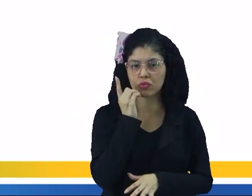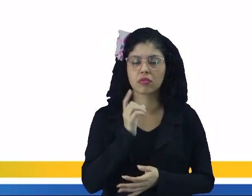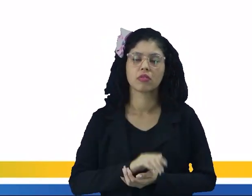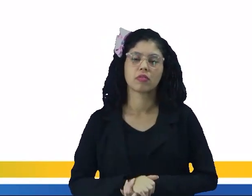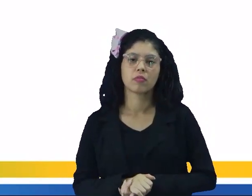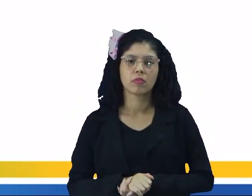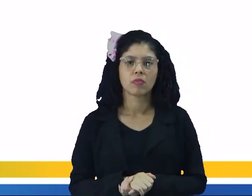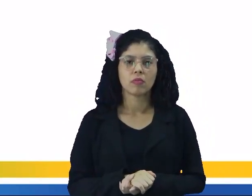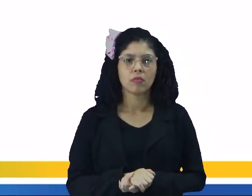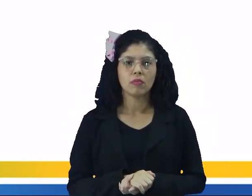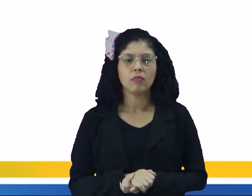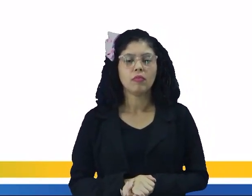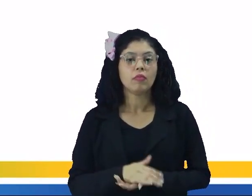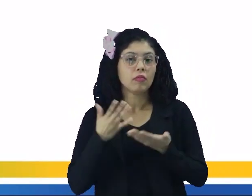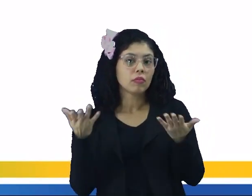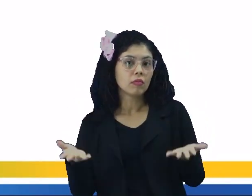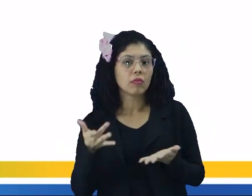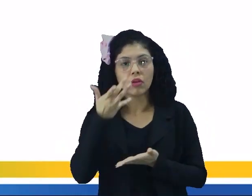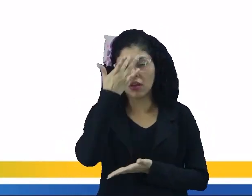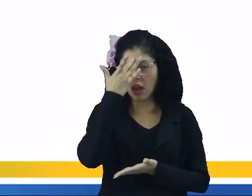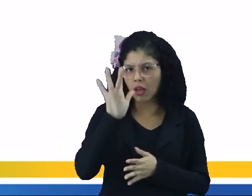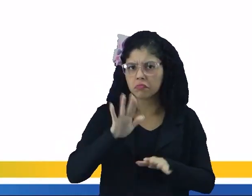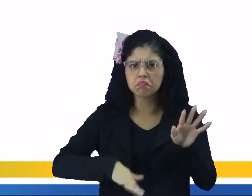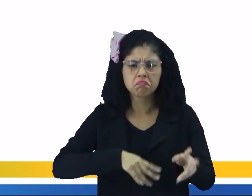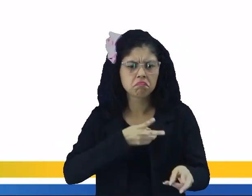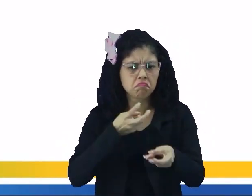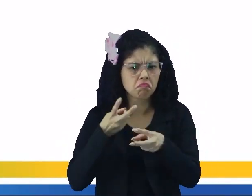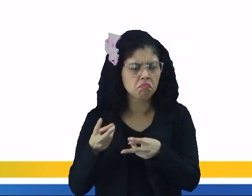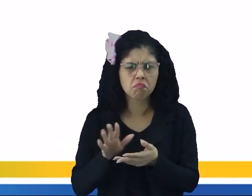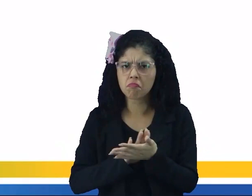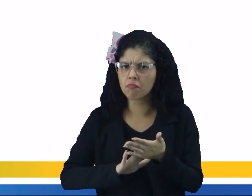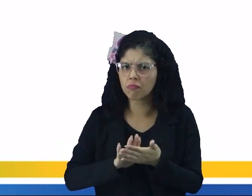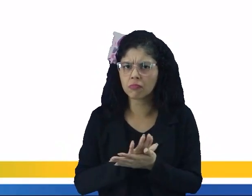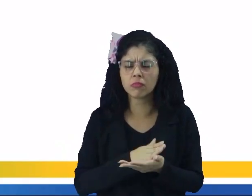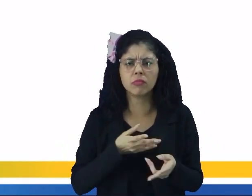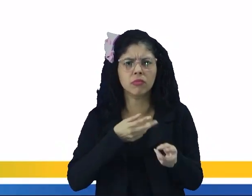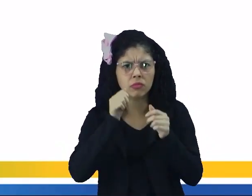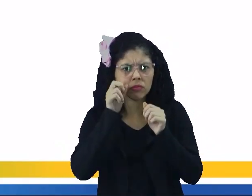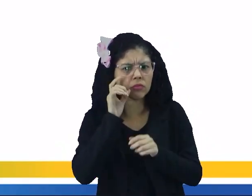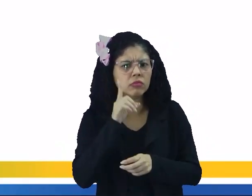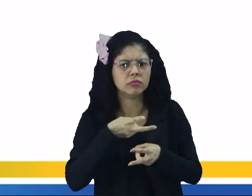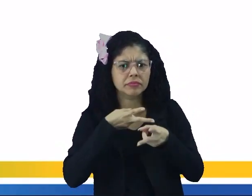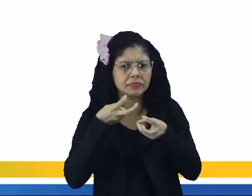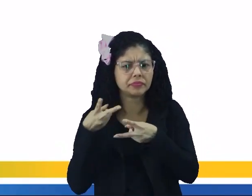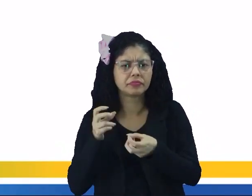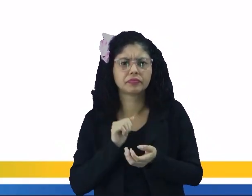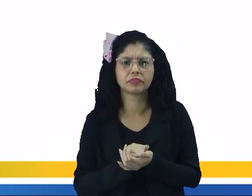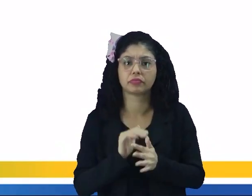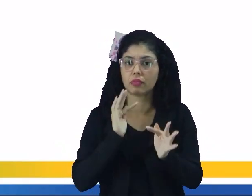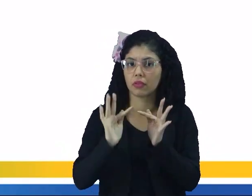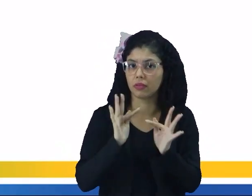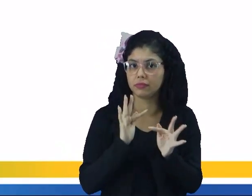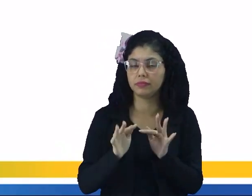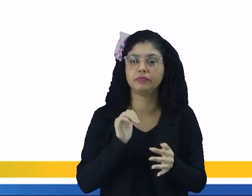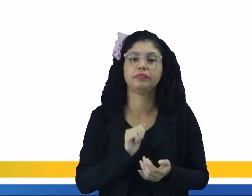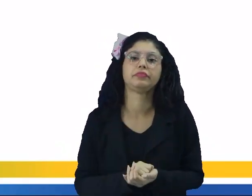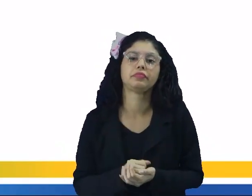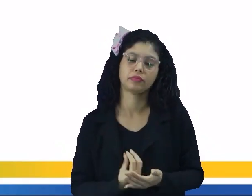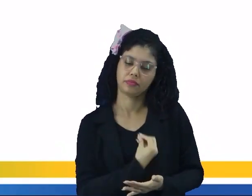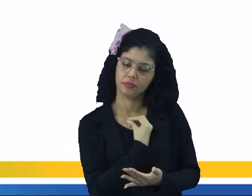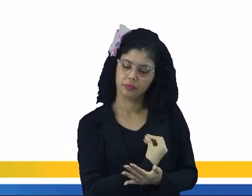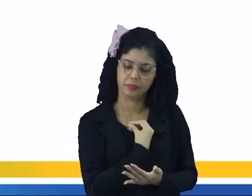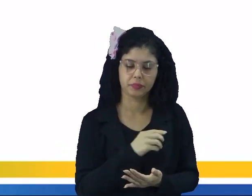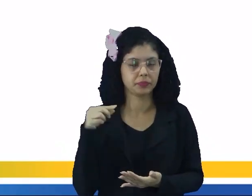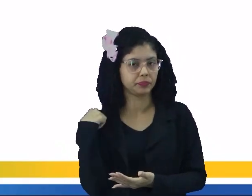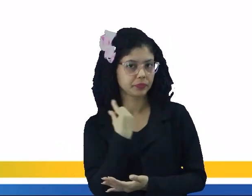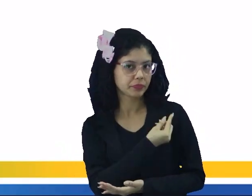a dia. Então, sem nós nos percebermos, sem a gente se dar conta, a física está